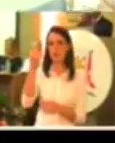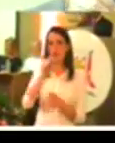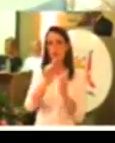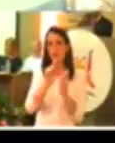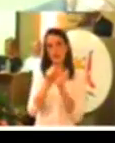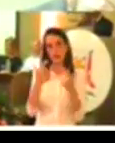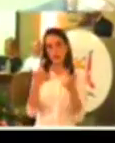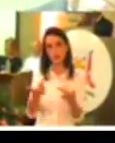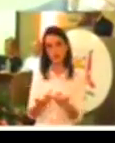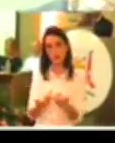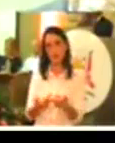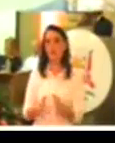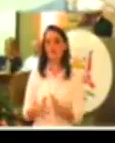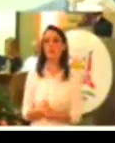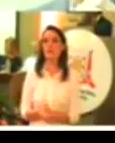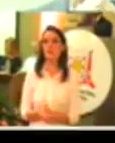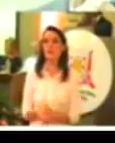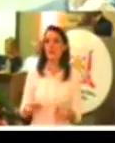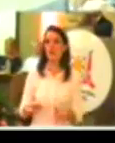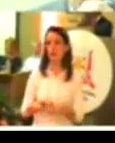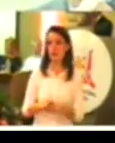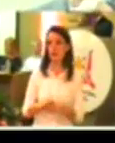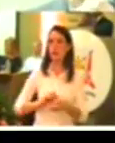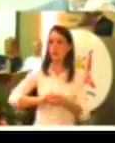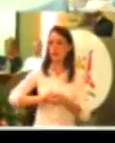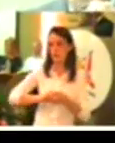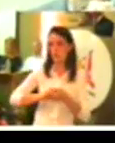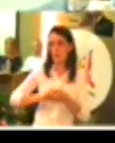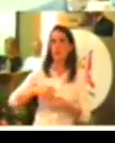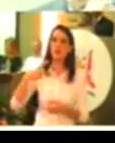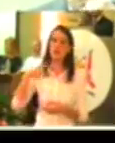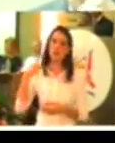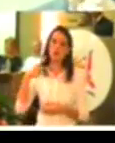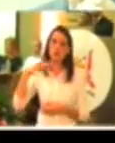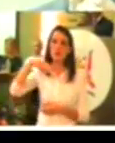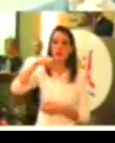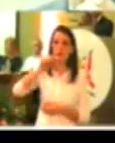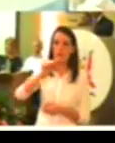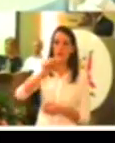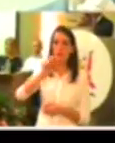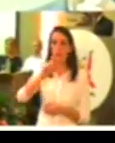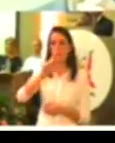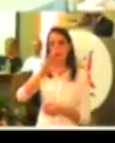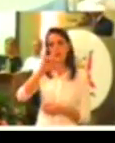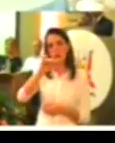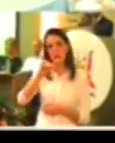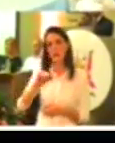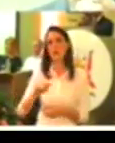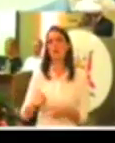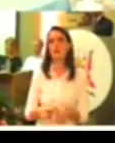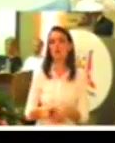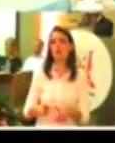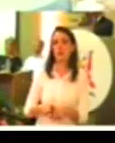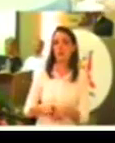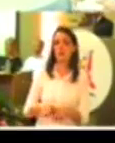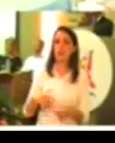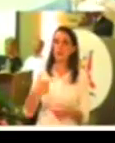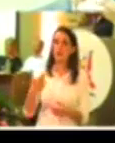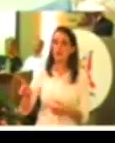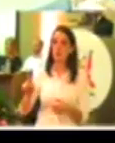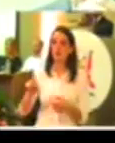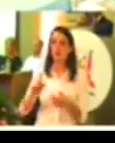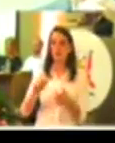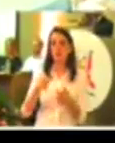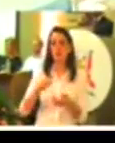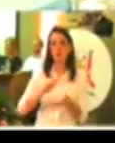na Assembleia Legislativa. Cumprimento o vereador Moacir Dajori, o representante